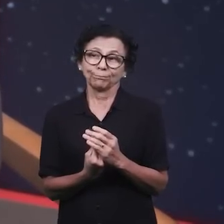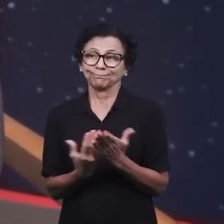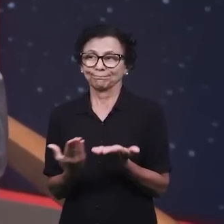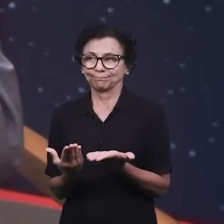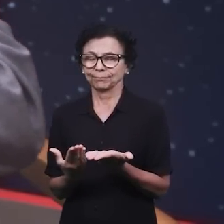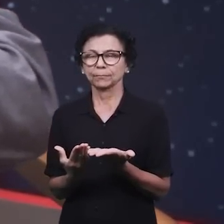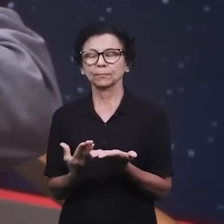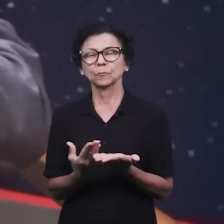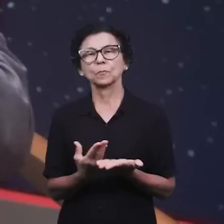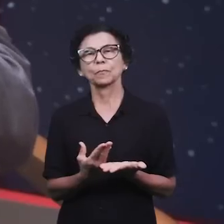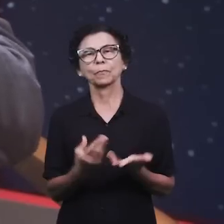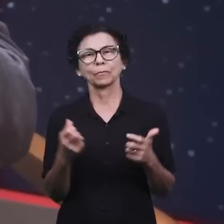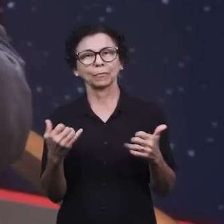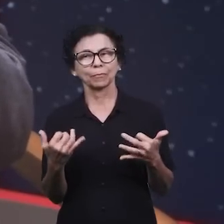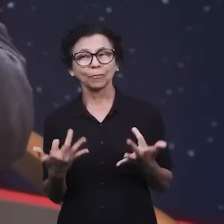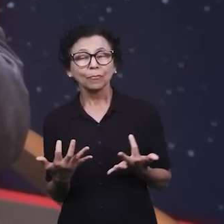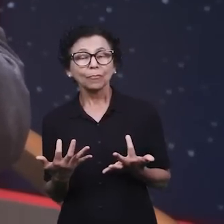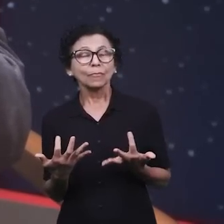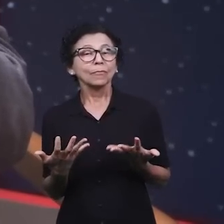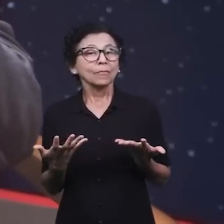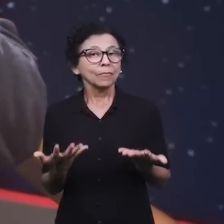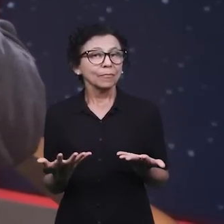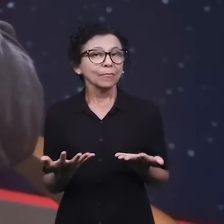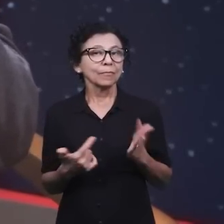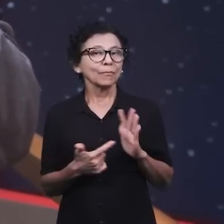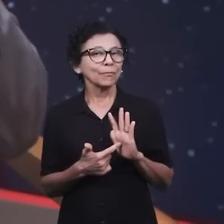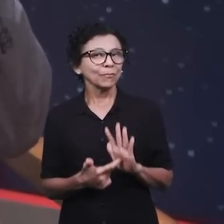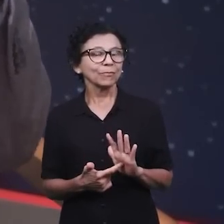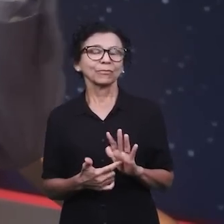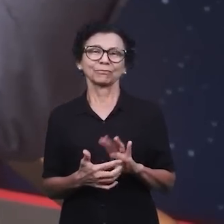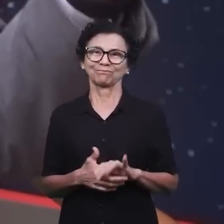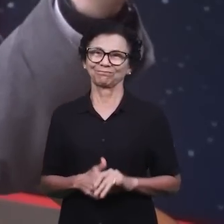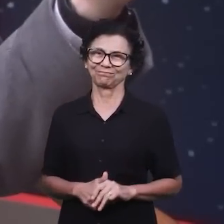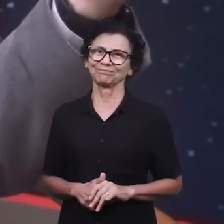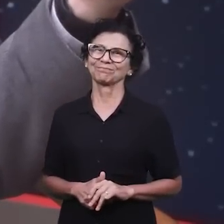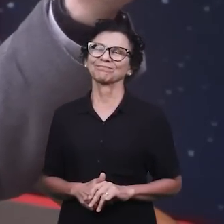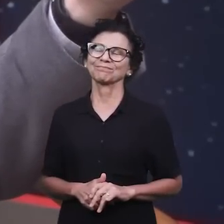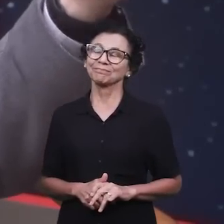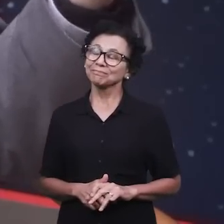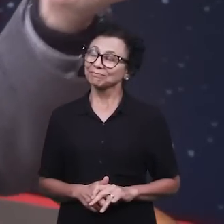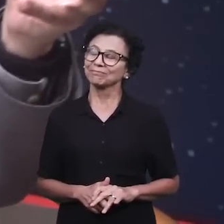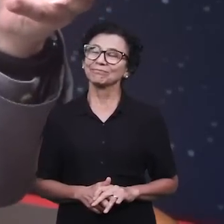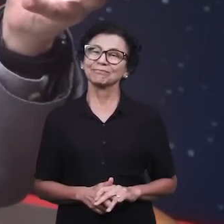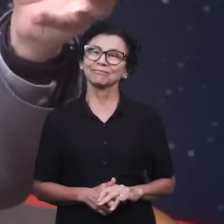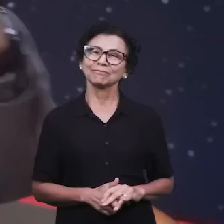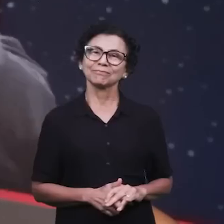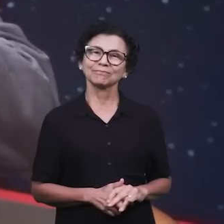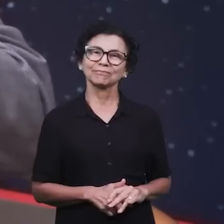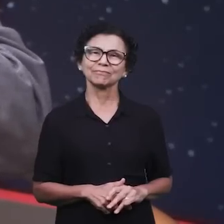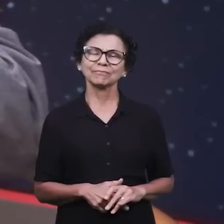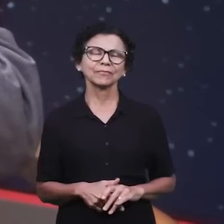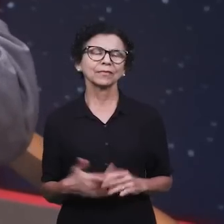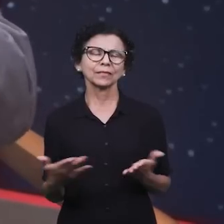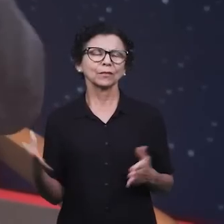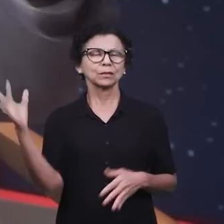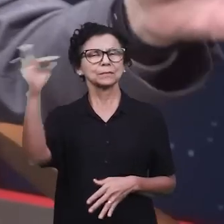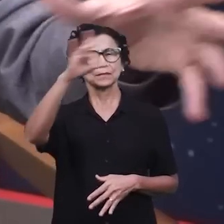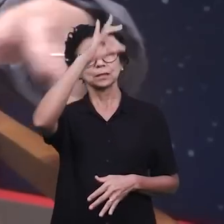Senhor. Então, esses 3 ambientes em que a semente não frutificou ou